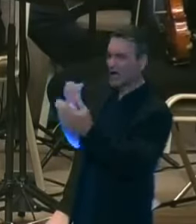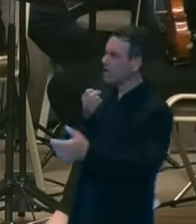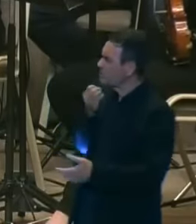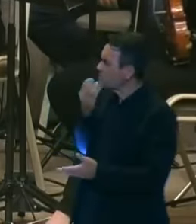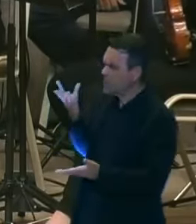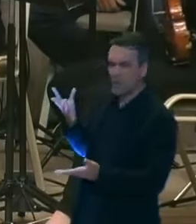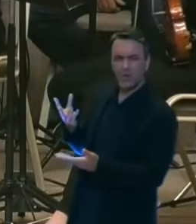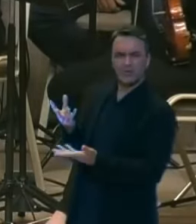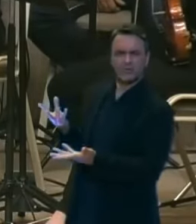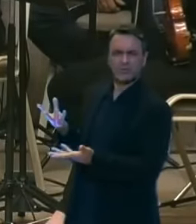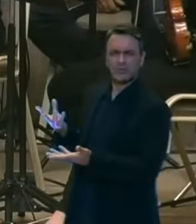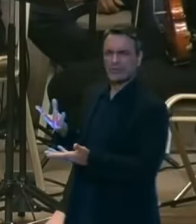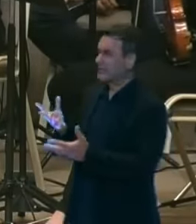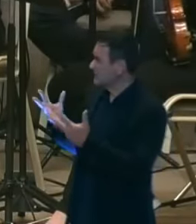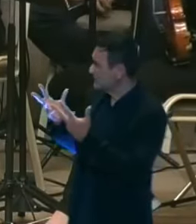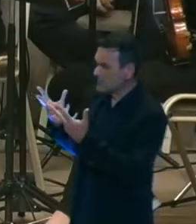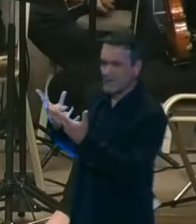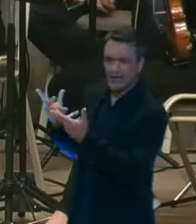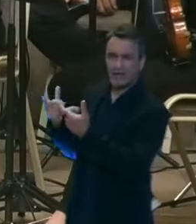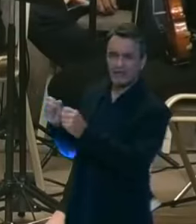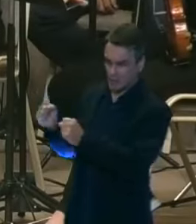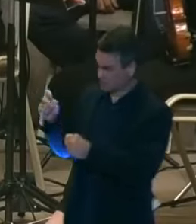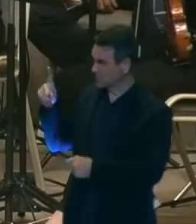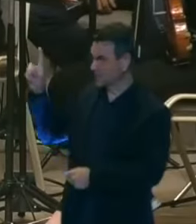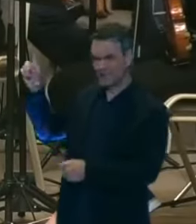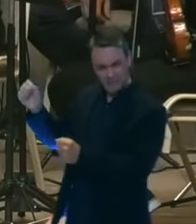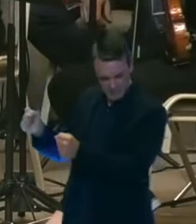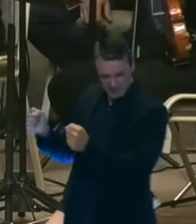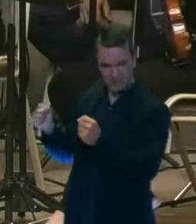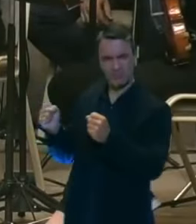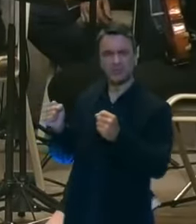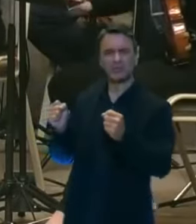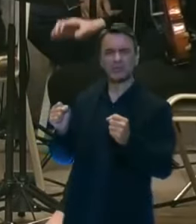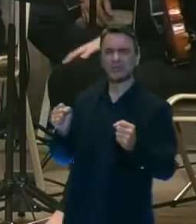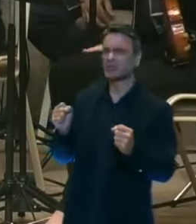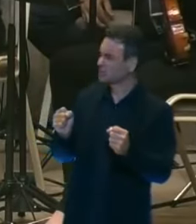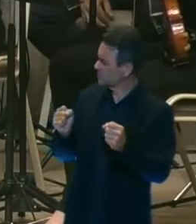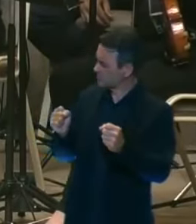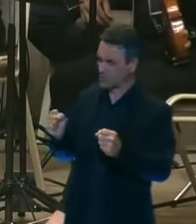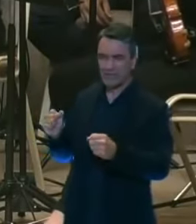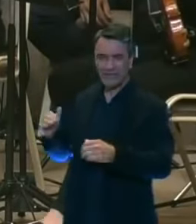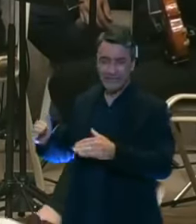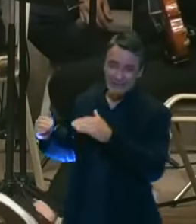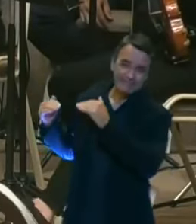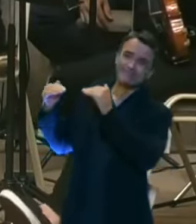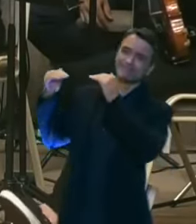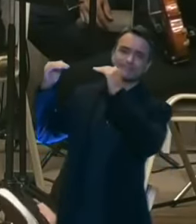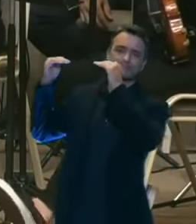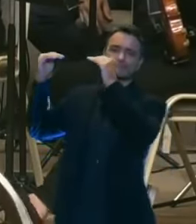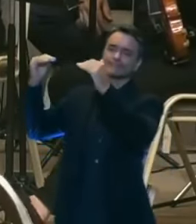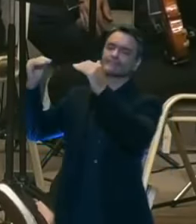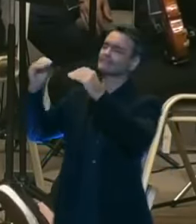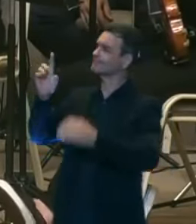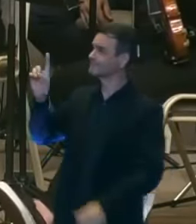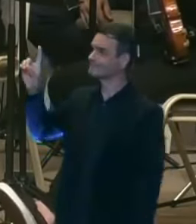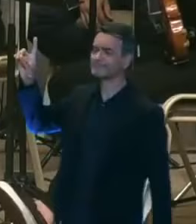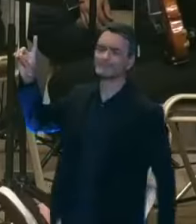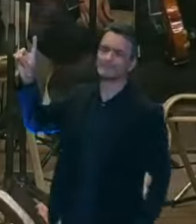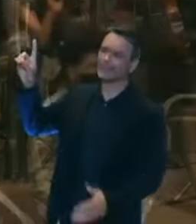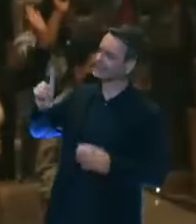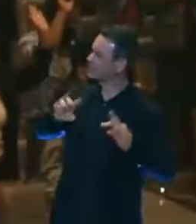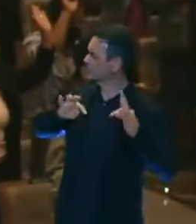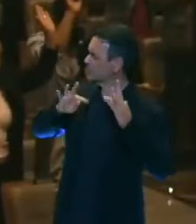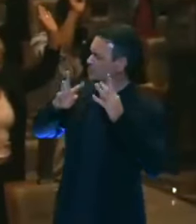é tremendo, o Senhor é Deus de poder, Ele é Deus de majestade, Ele é Deus de